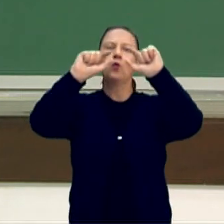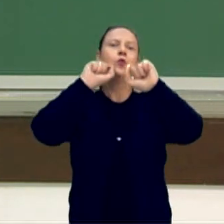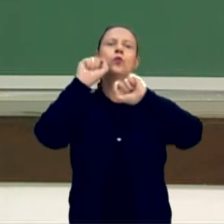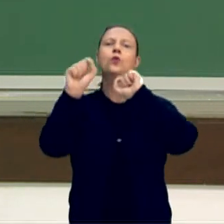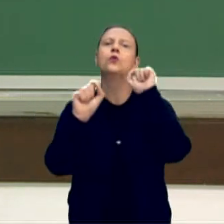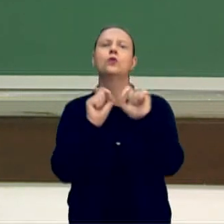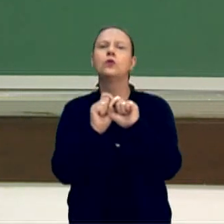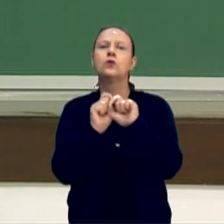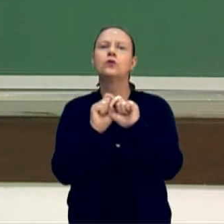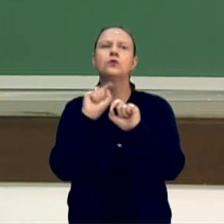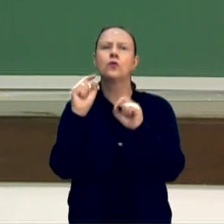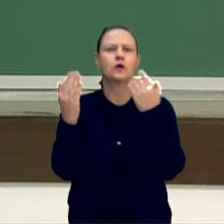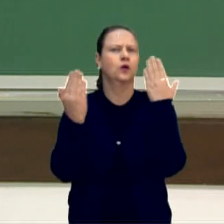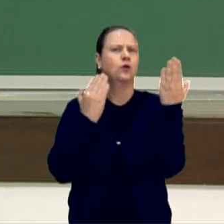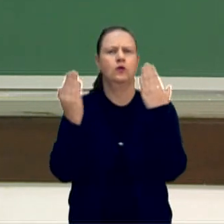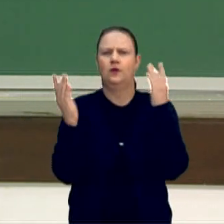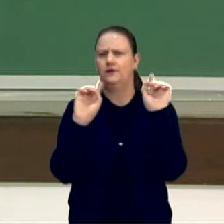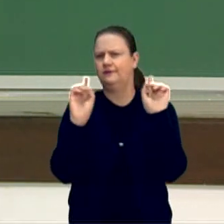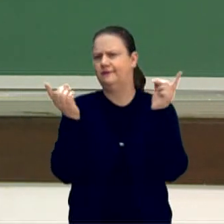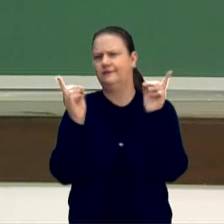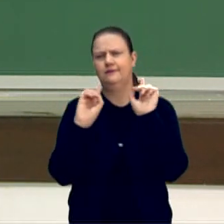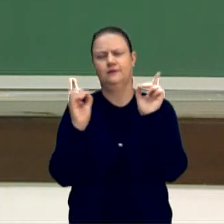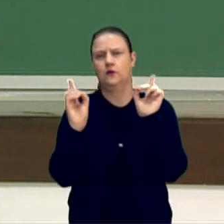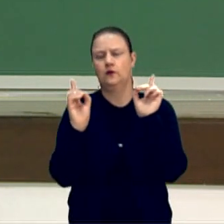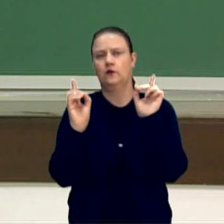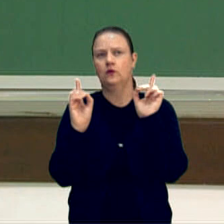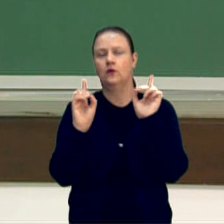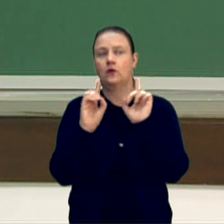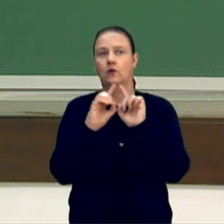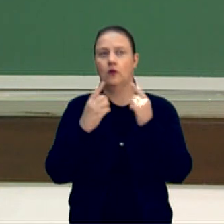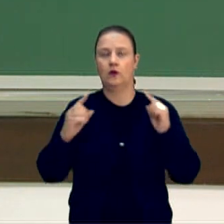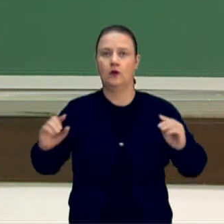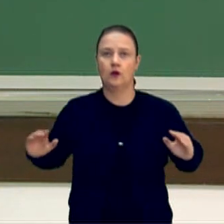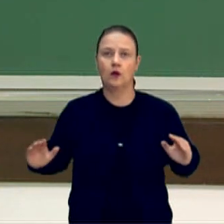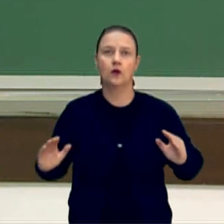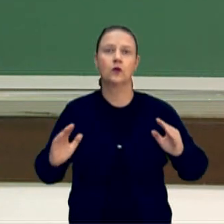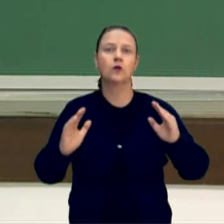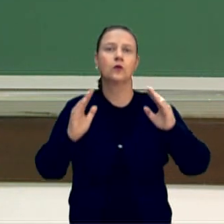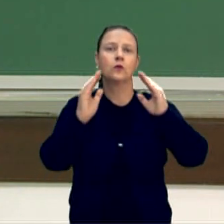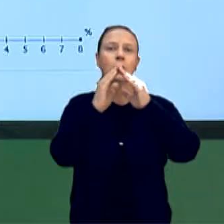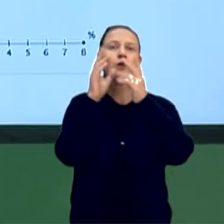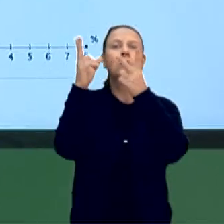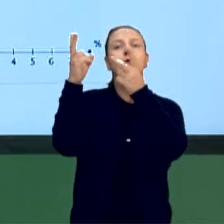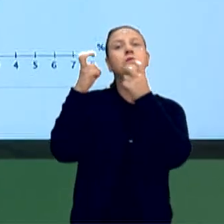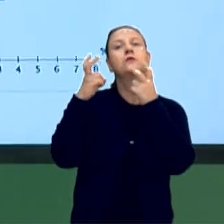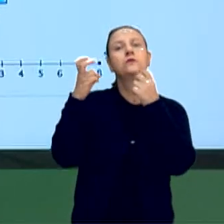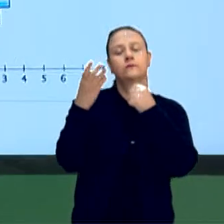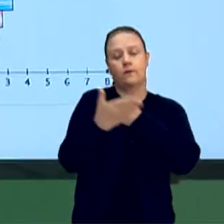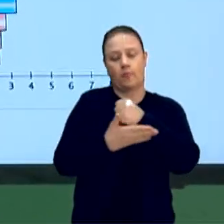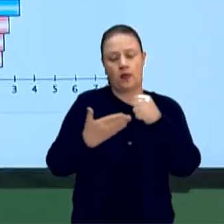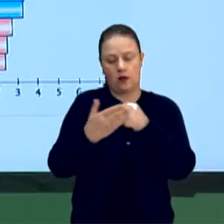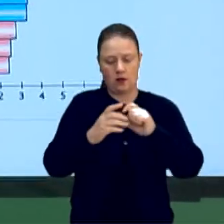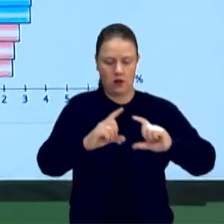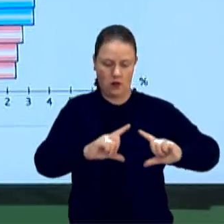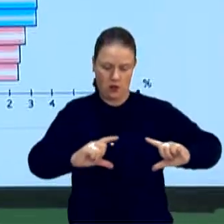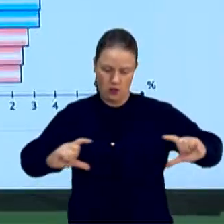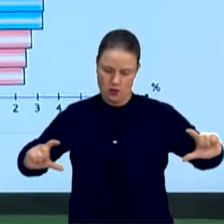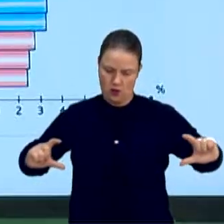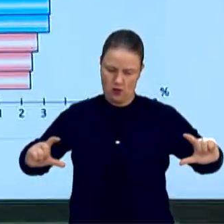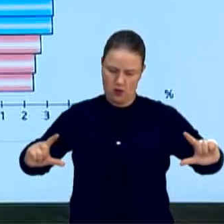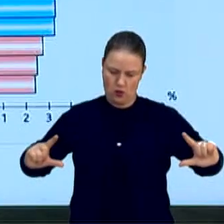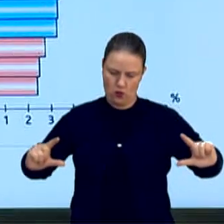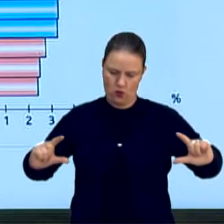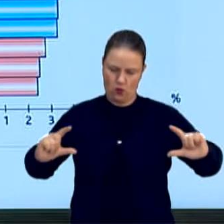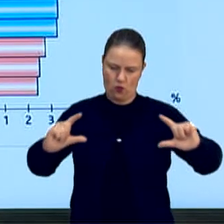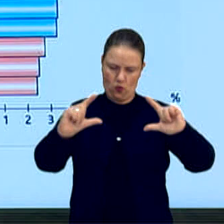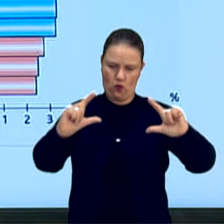Não é um comparativo que eu quero que você faça, mas essa aqui é uma pirâmide que você repare que a base é larga e vai se estreitando, em forma